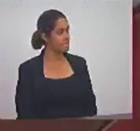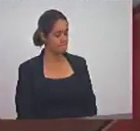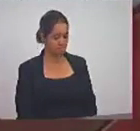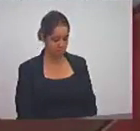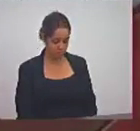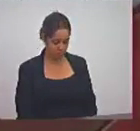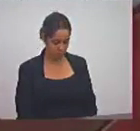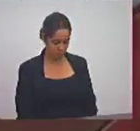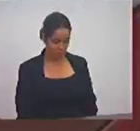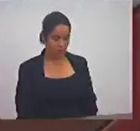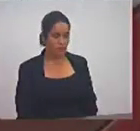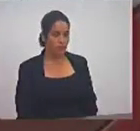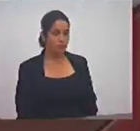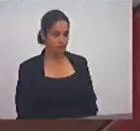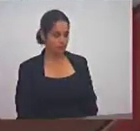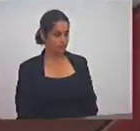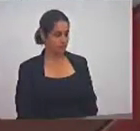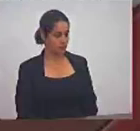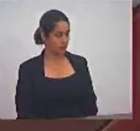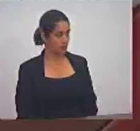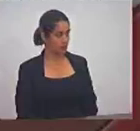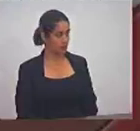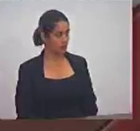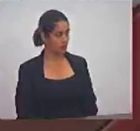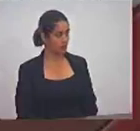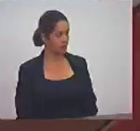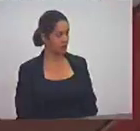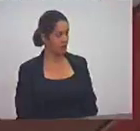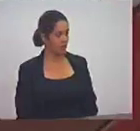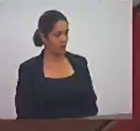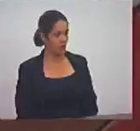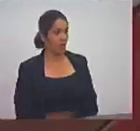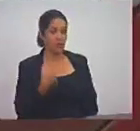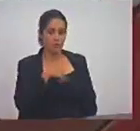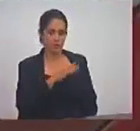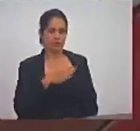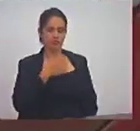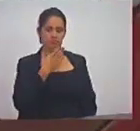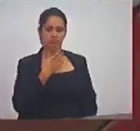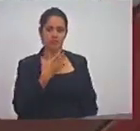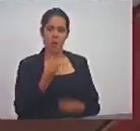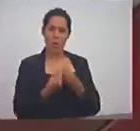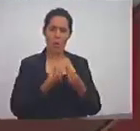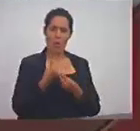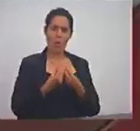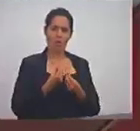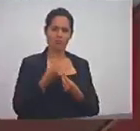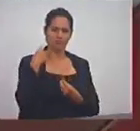esse convite ou não. E só, acho que todos nós fomos pegos de surpresa, vereadores,